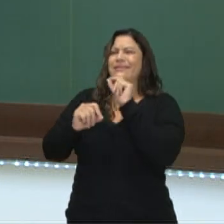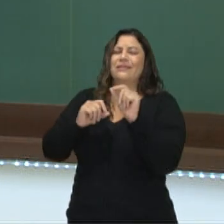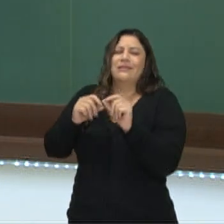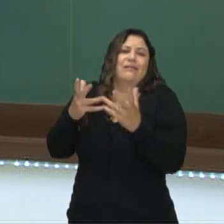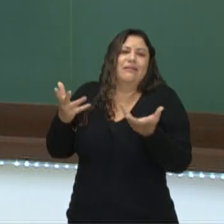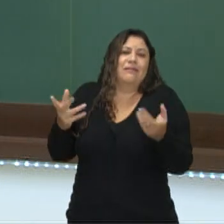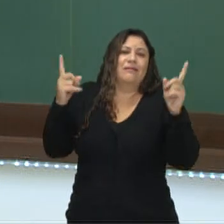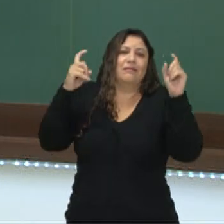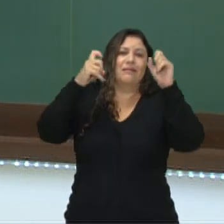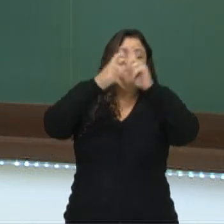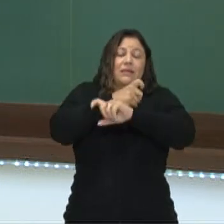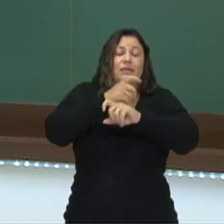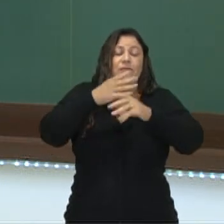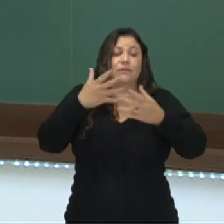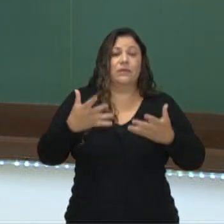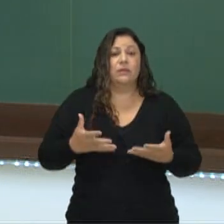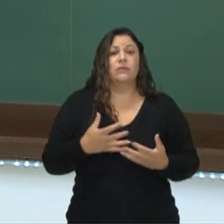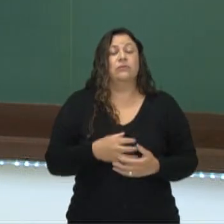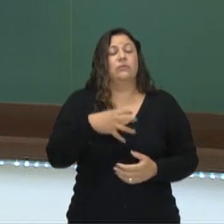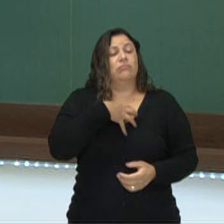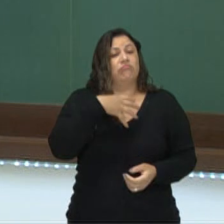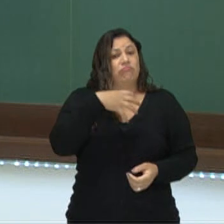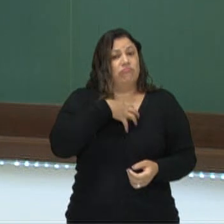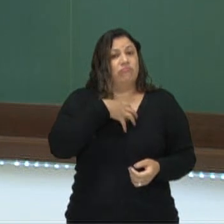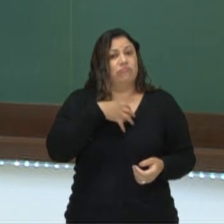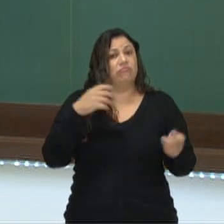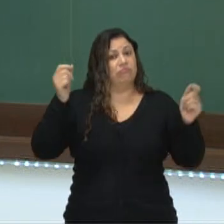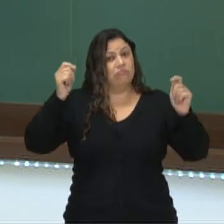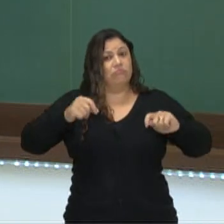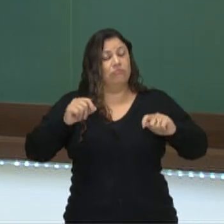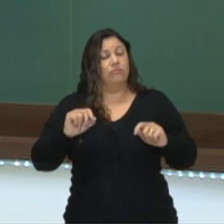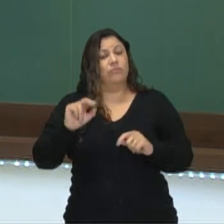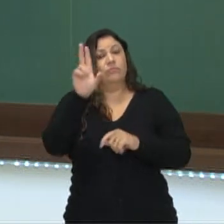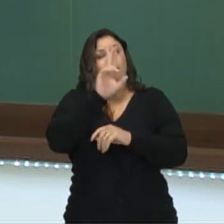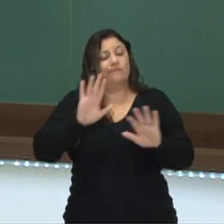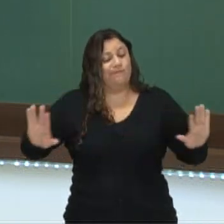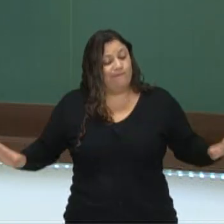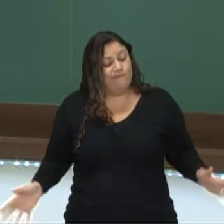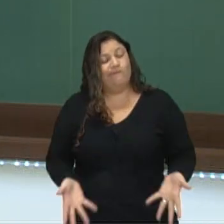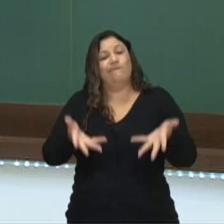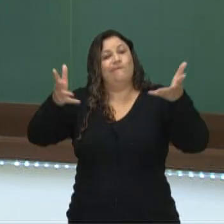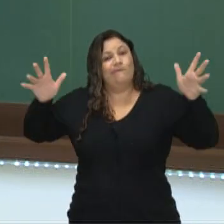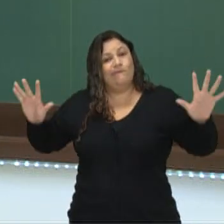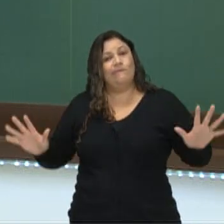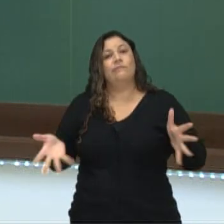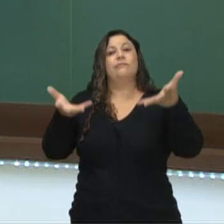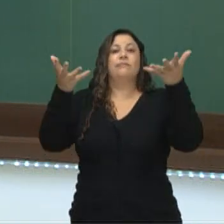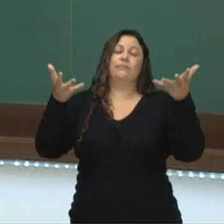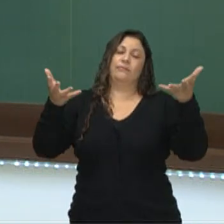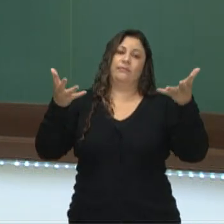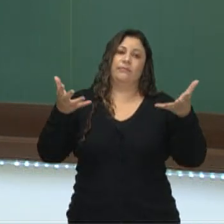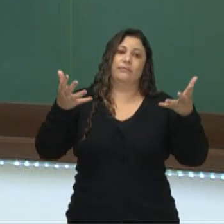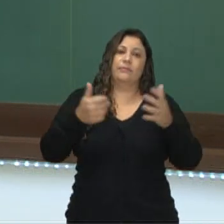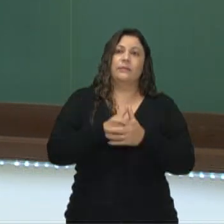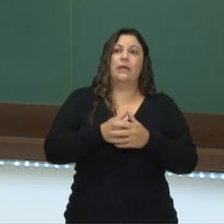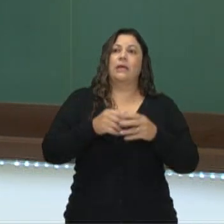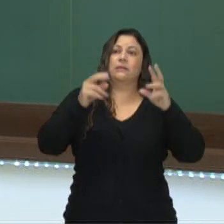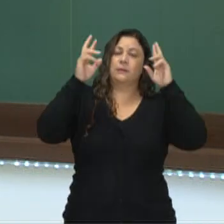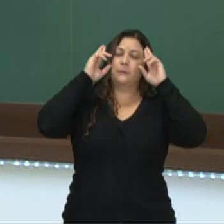condição que eles tinham, que eles tiveram ali, que eles tinham, foi o que motivou e levou eles a fazer essa coisa